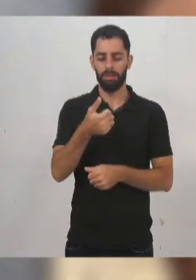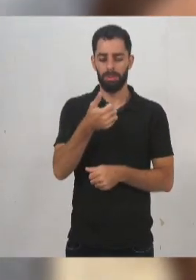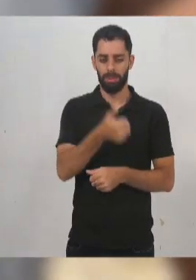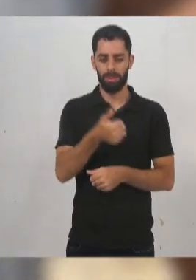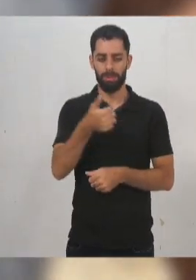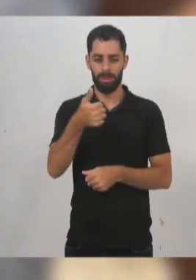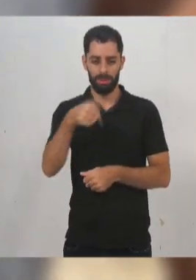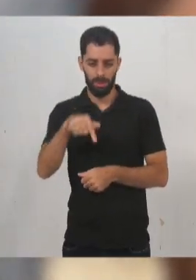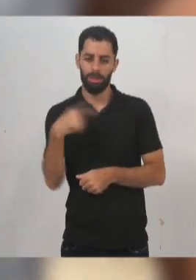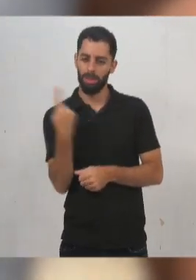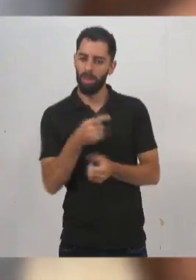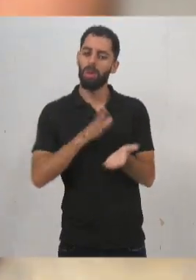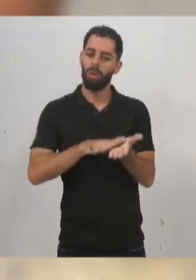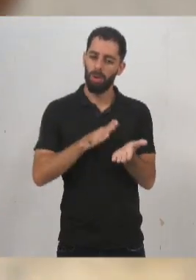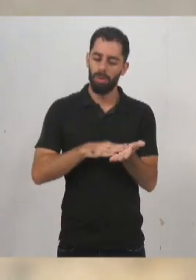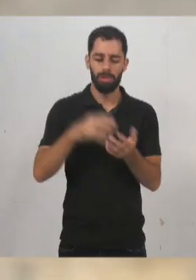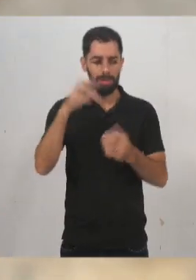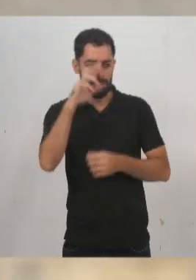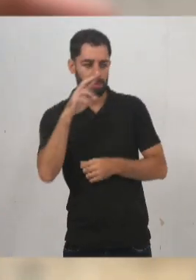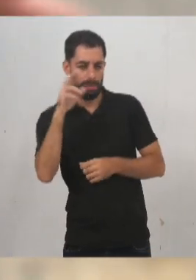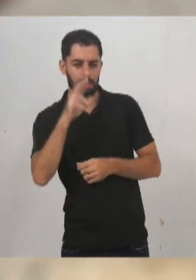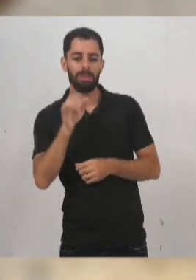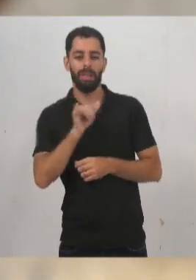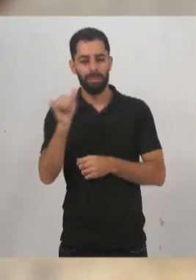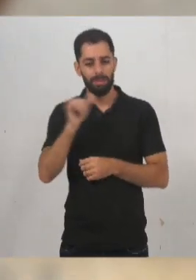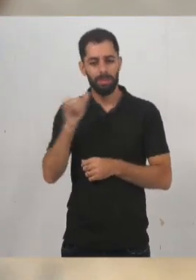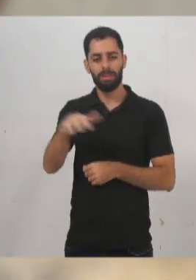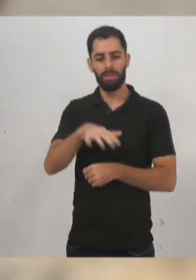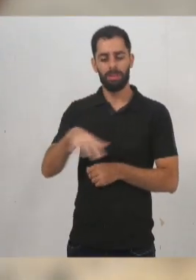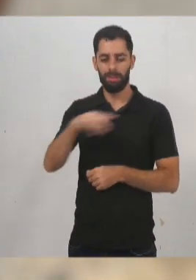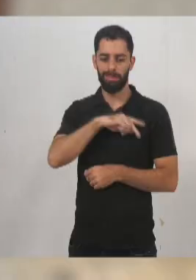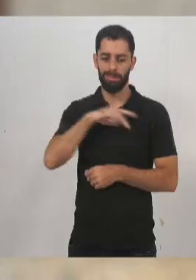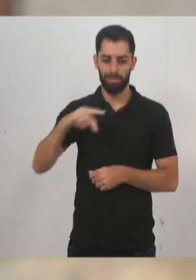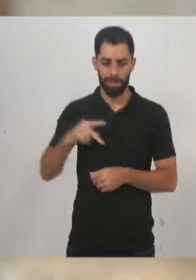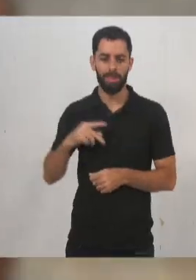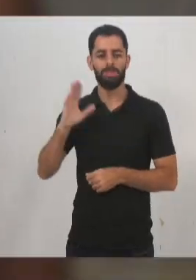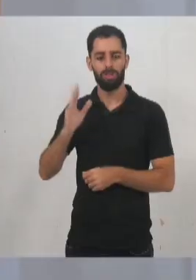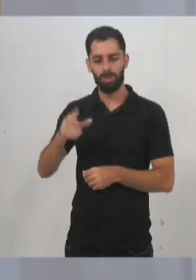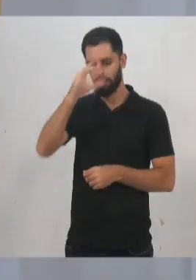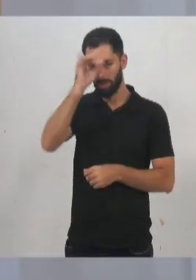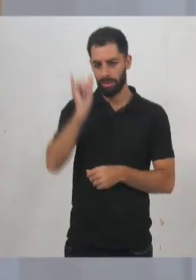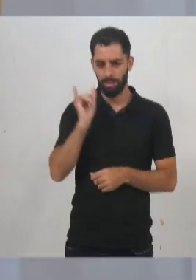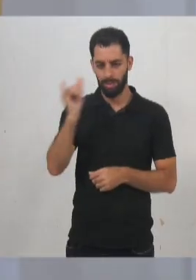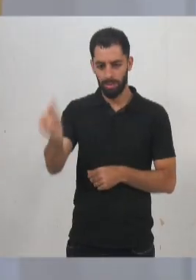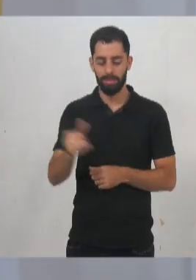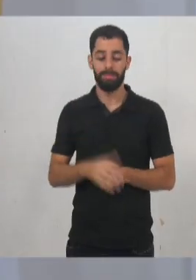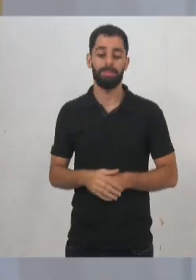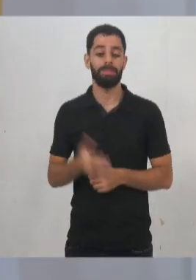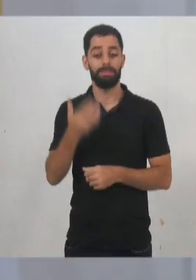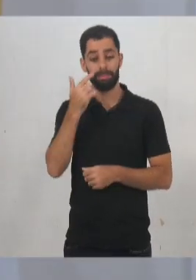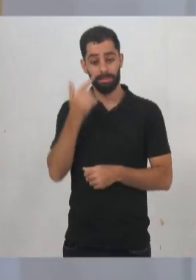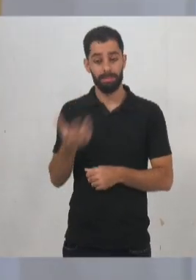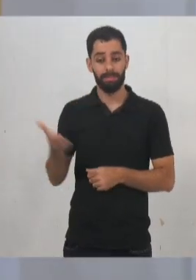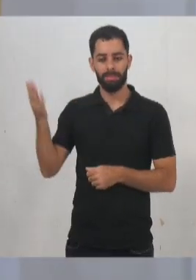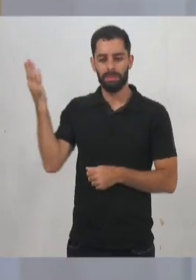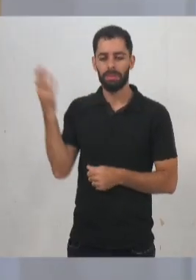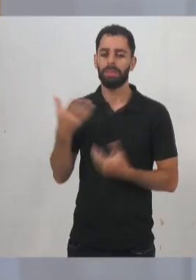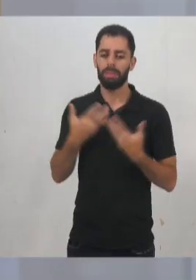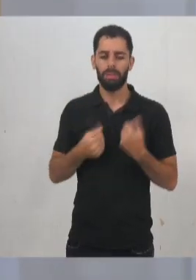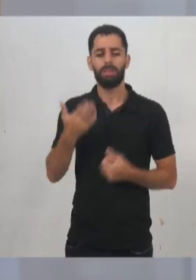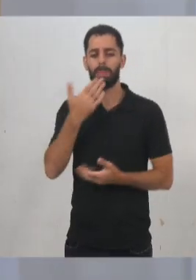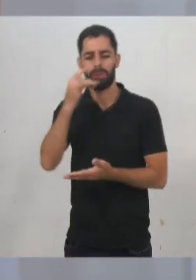estamos fiscalizando estamos alertando o poder público doos riscos de pres que tem aqui então tá aí essa situação a gente já tá cansado de fazer